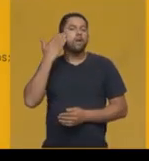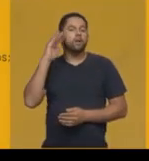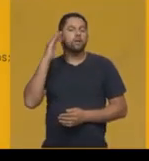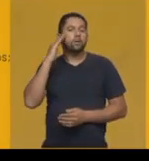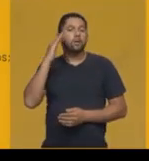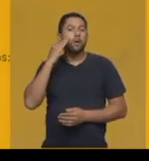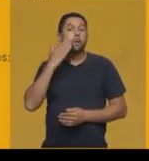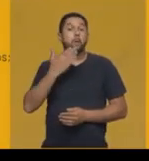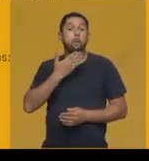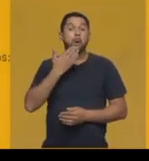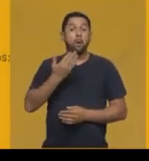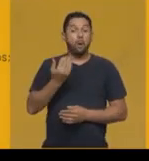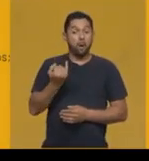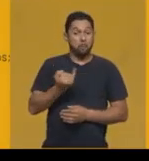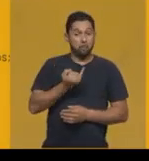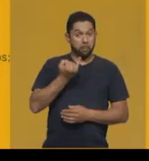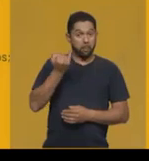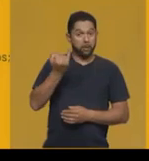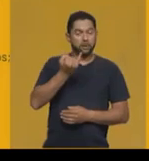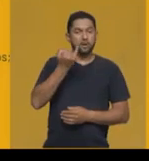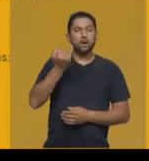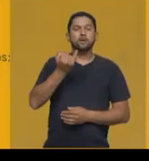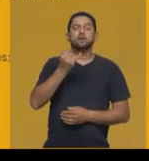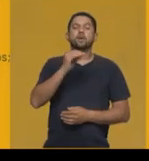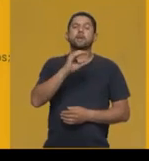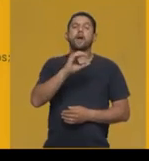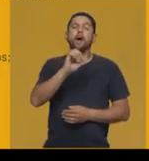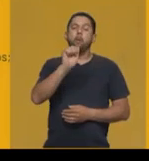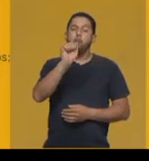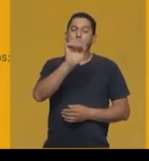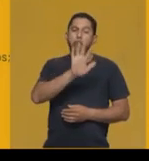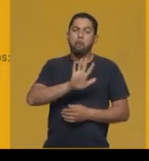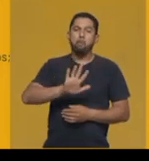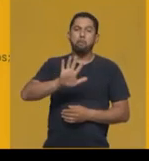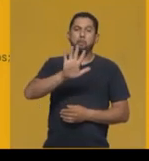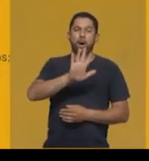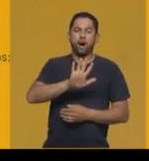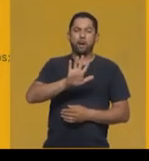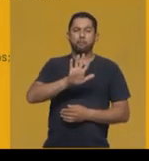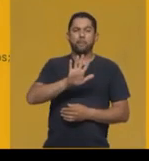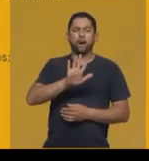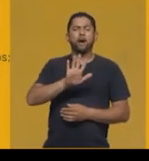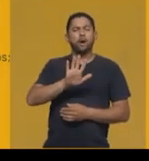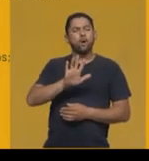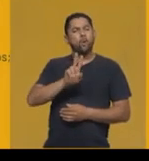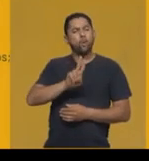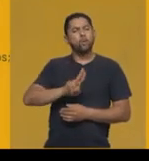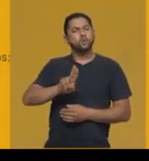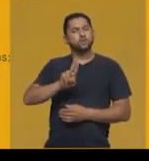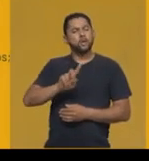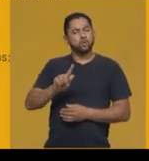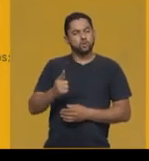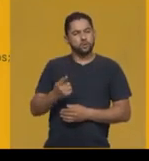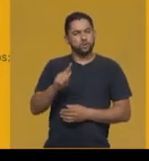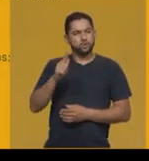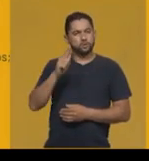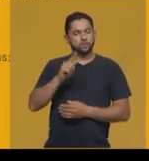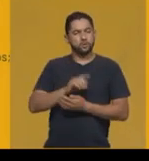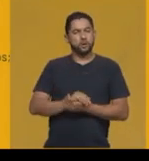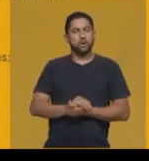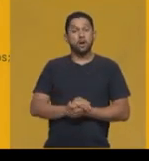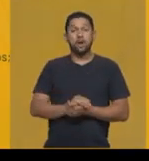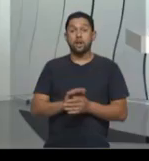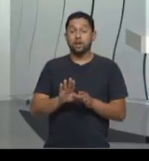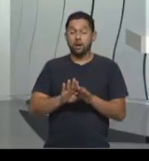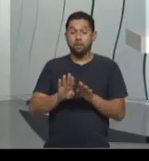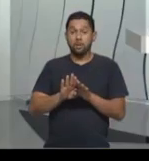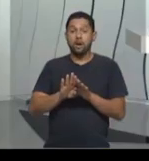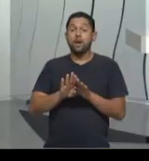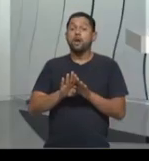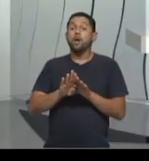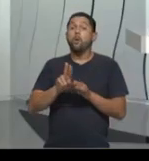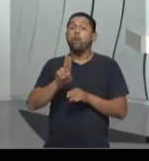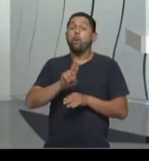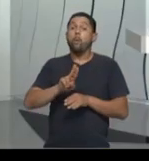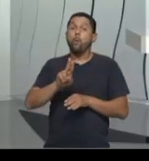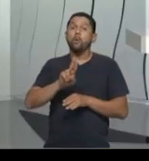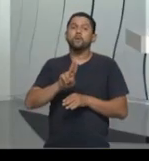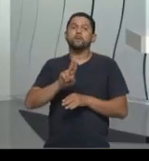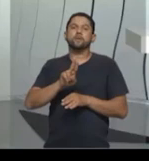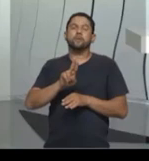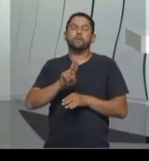uma linguagem geográfica, tá? Ou seja, uma ferramenta de interpretação do espaço geográfico. Ou